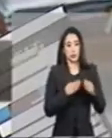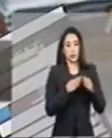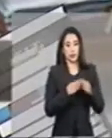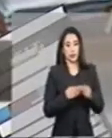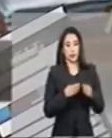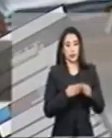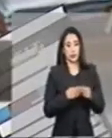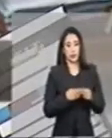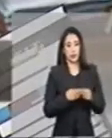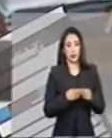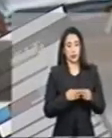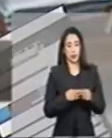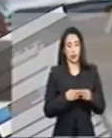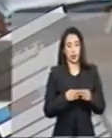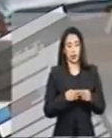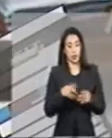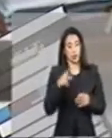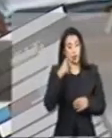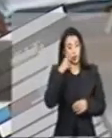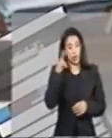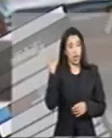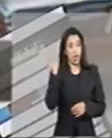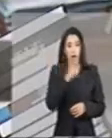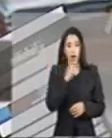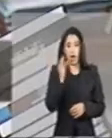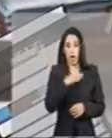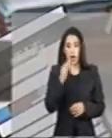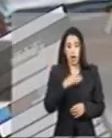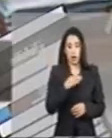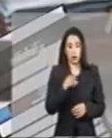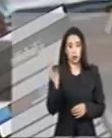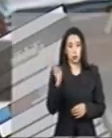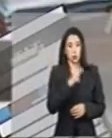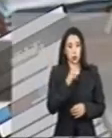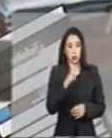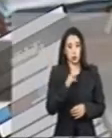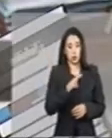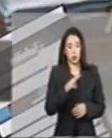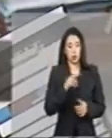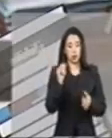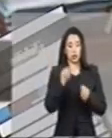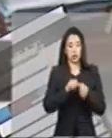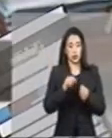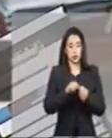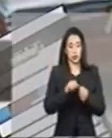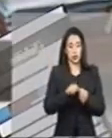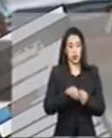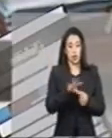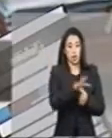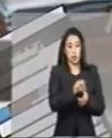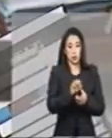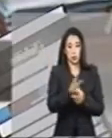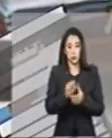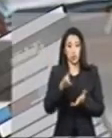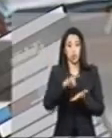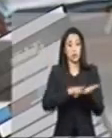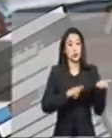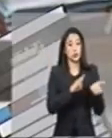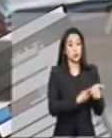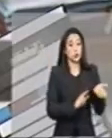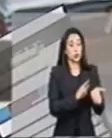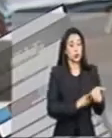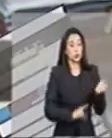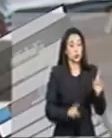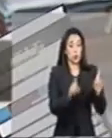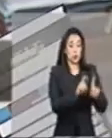extremadas. Julgamento conjunto, reclamação 25537, ação cautelar 4297.